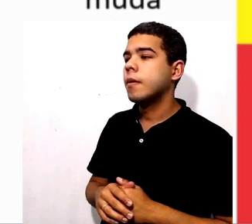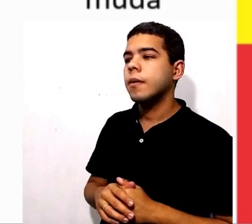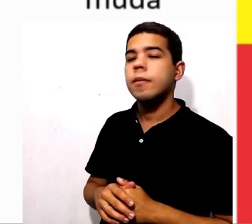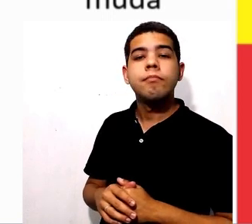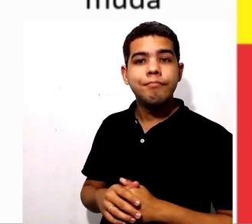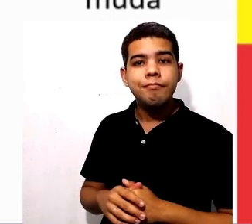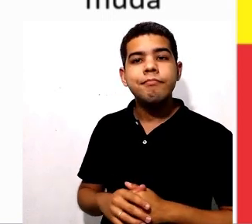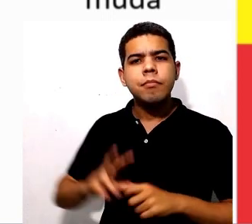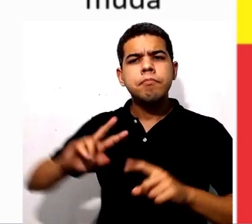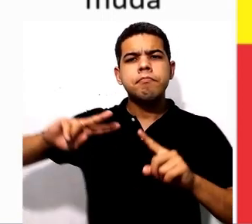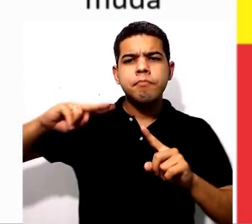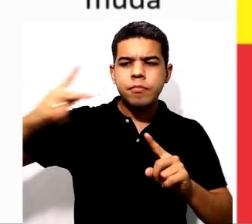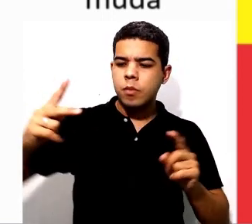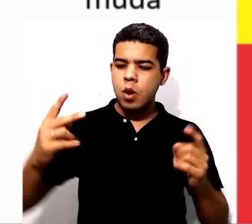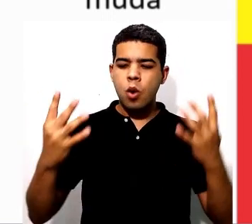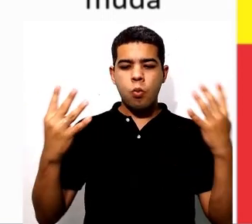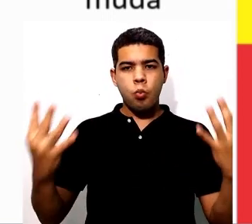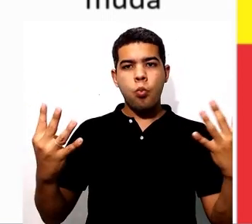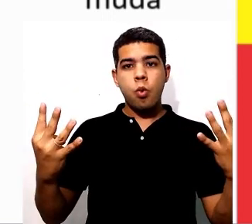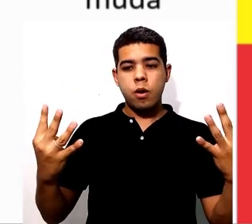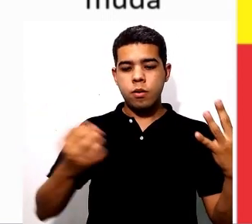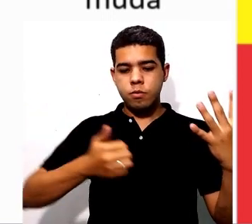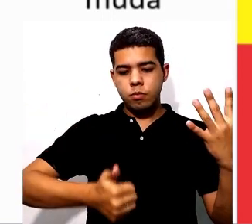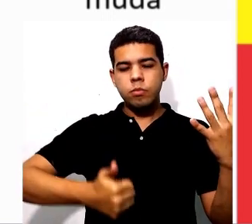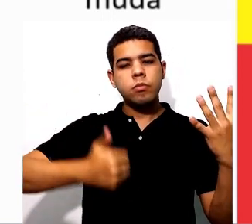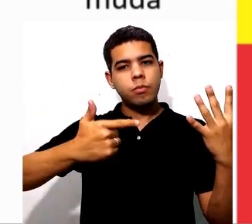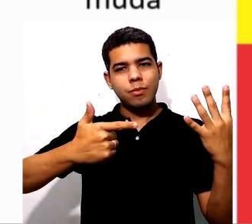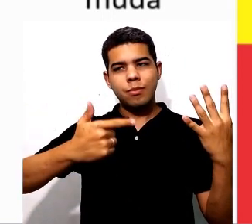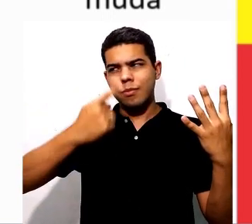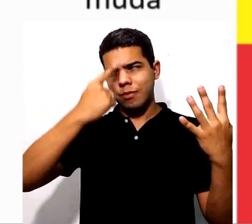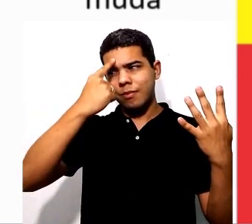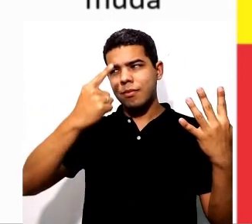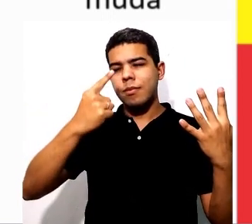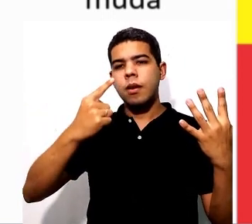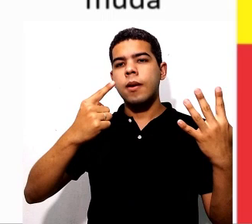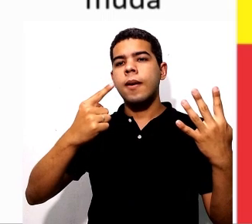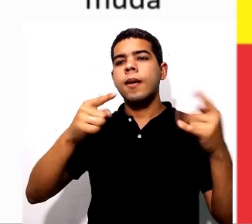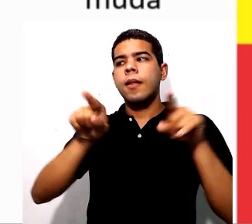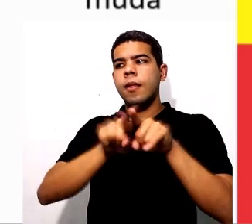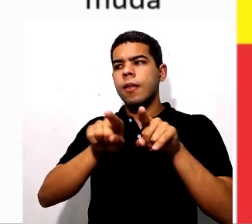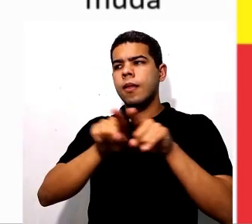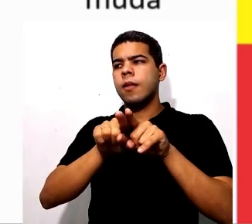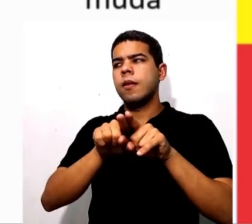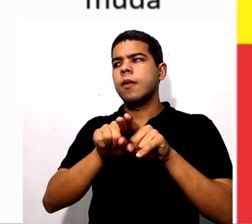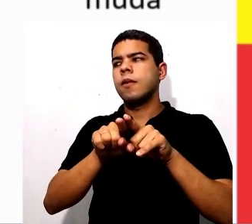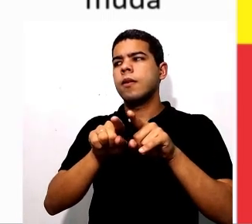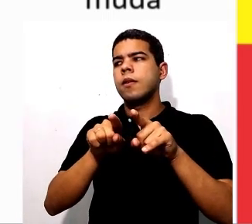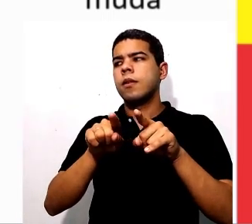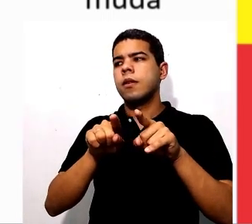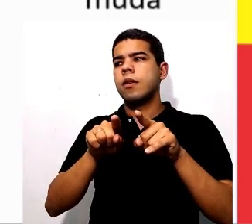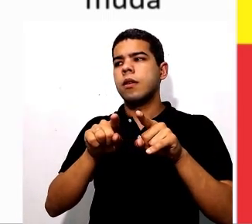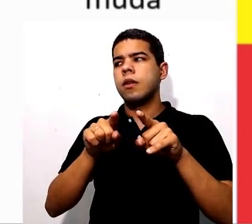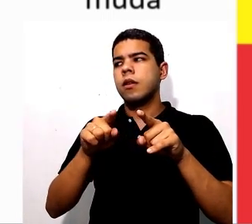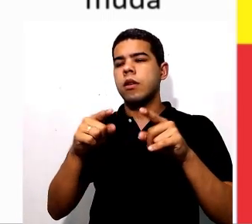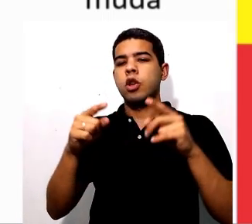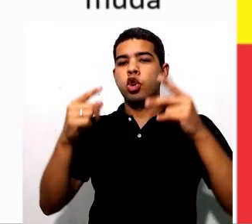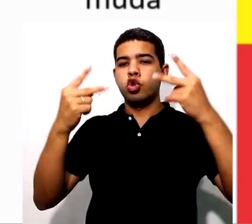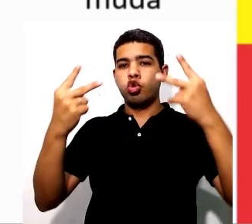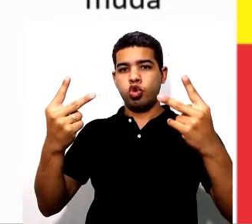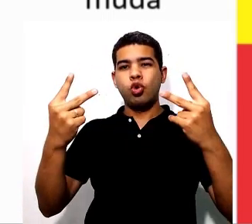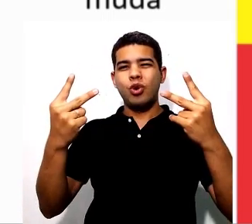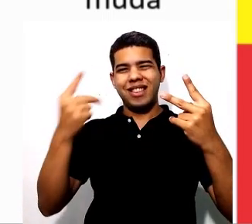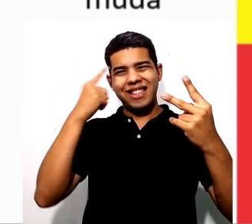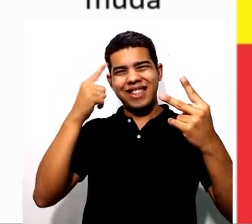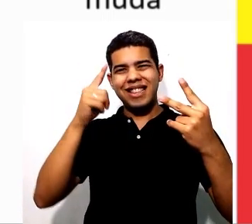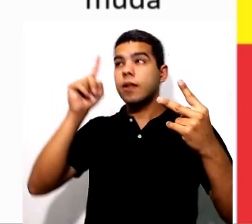aqui tem 2. Logo aqui também, ó, na parte de cima tem 4. Olha aí. 4 de um lado,